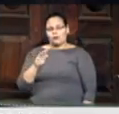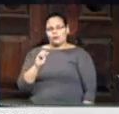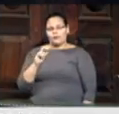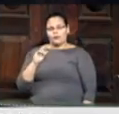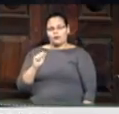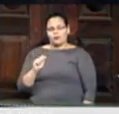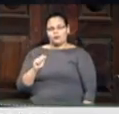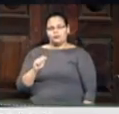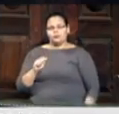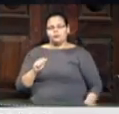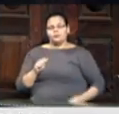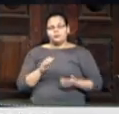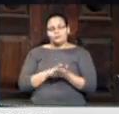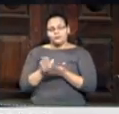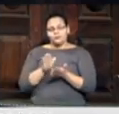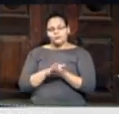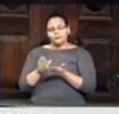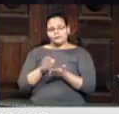publicado.